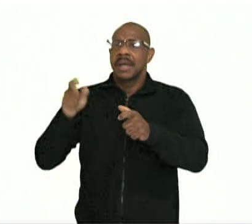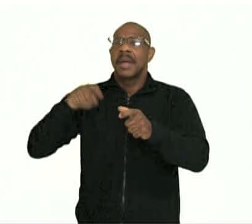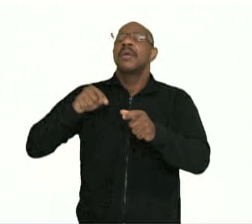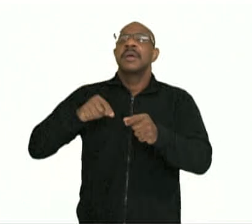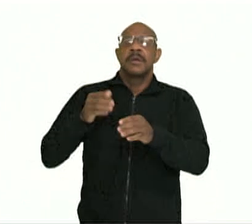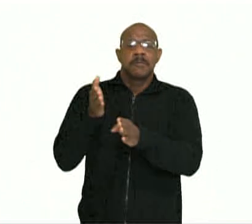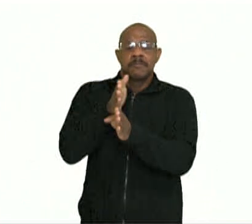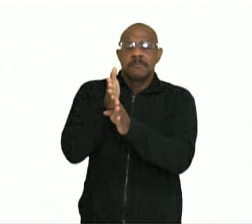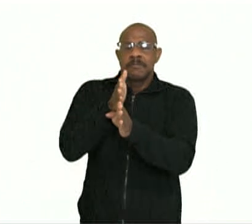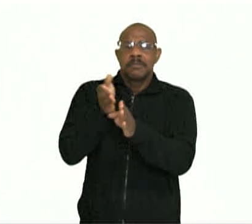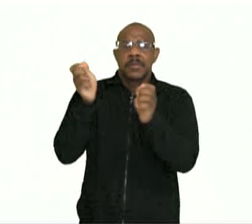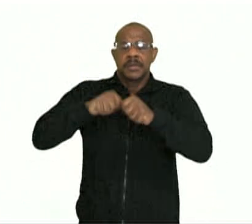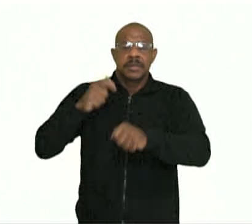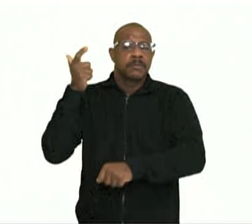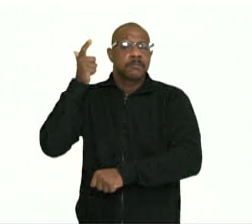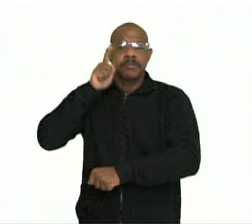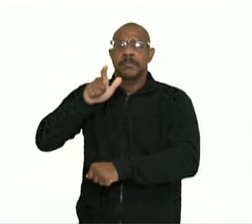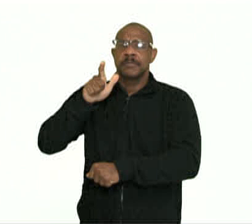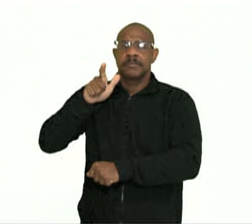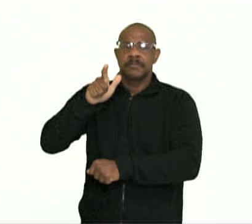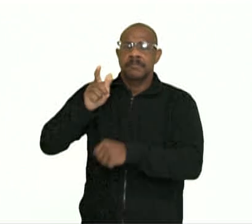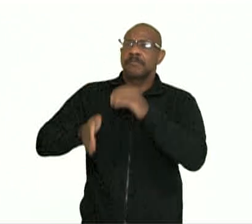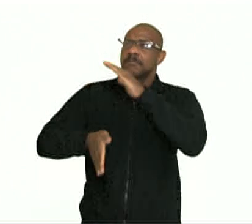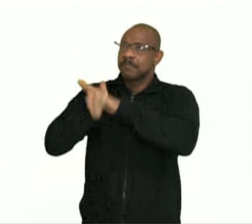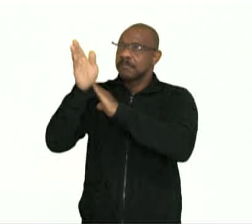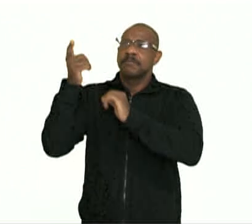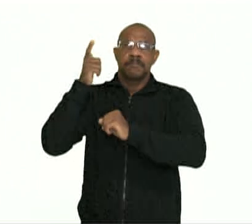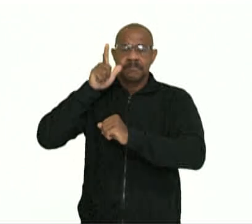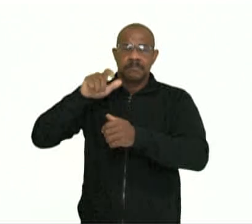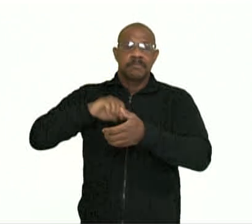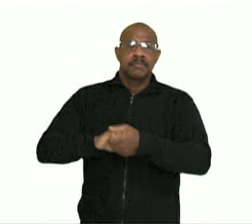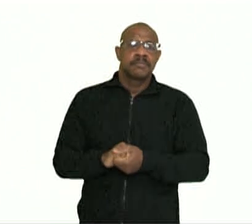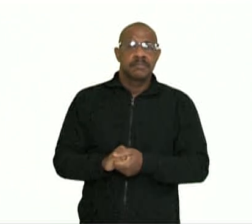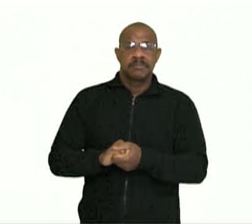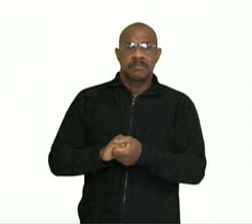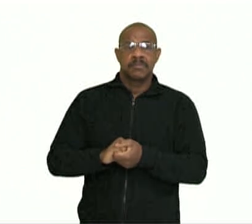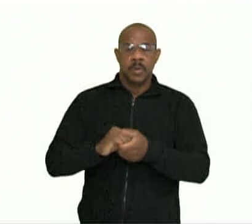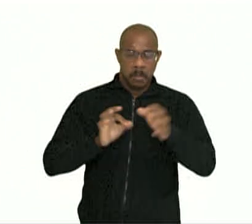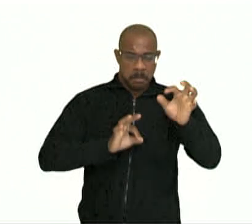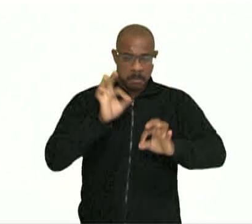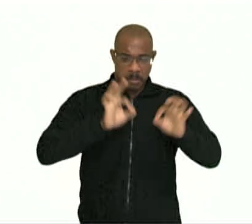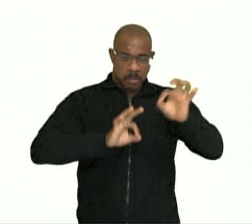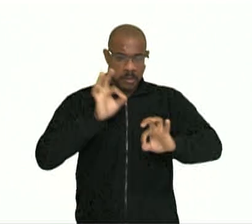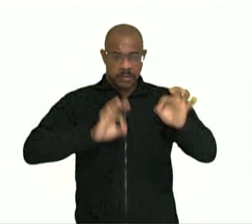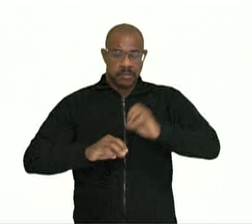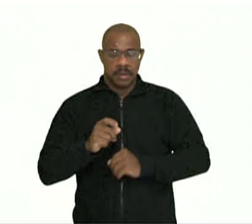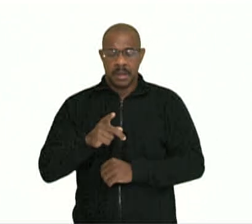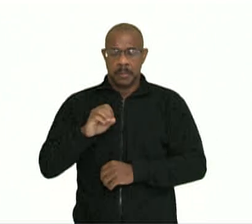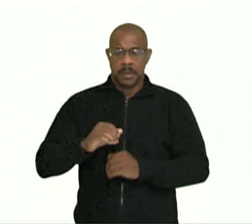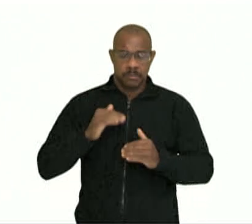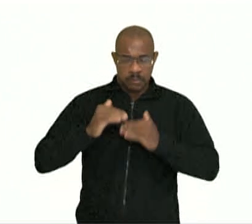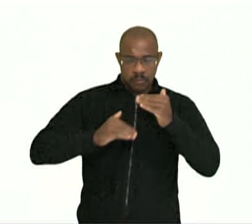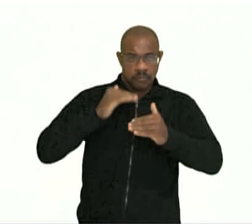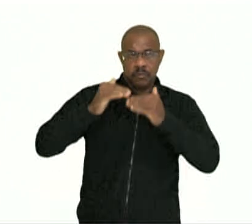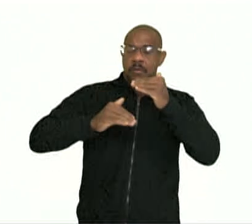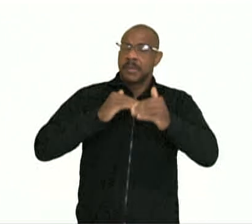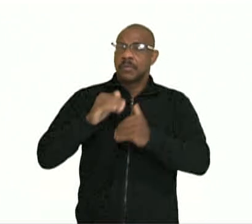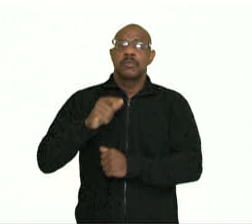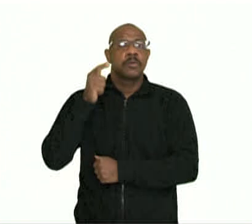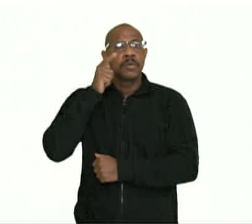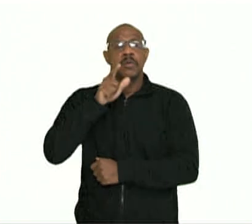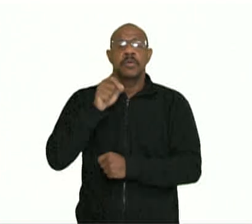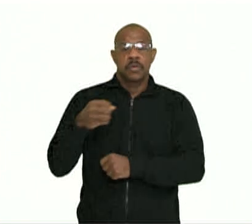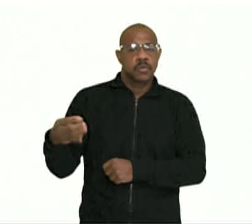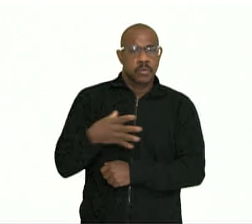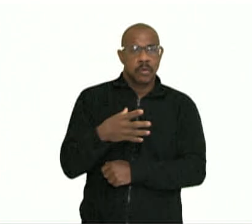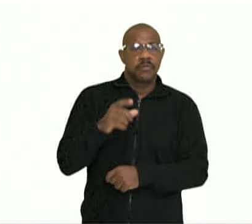fronteira que poderia ser vencida. Graças ao projeto Apollo, o desenvolvimento científico espacial ganhou